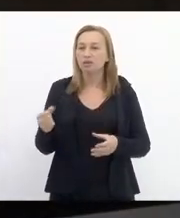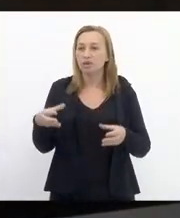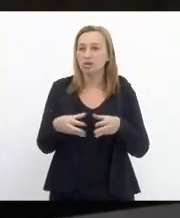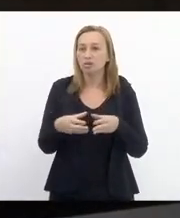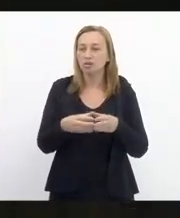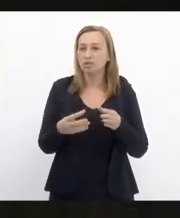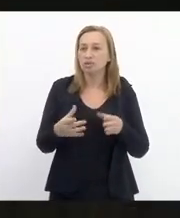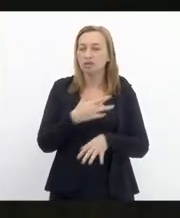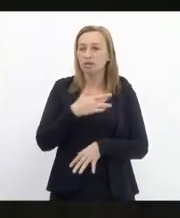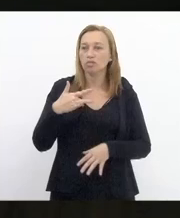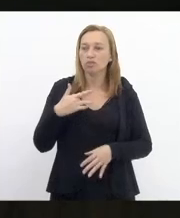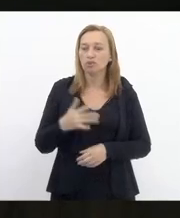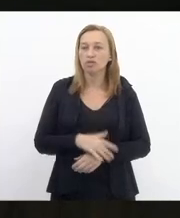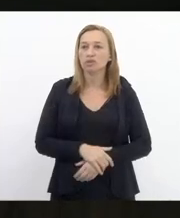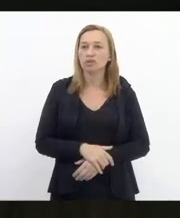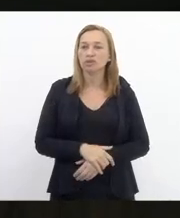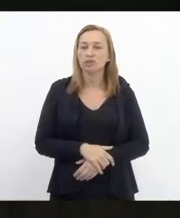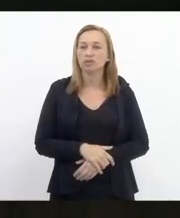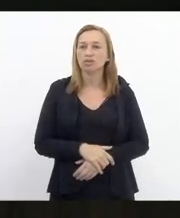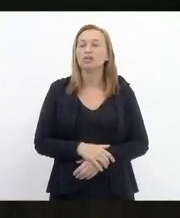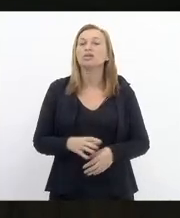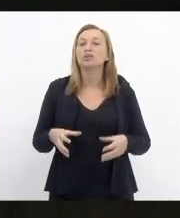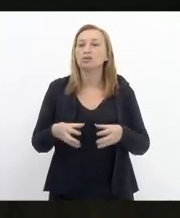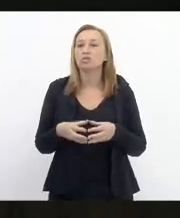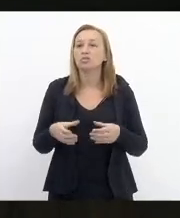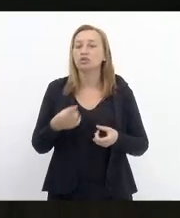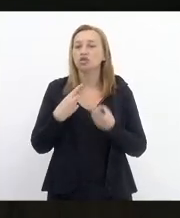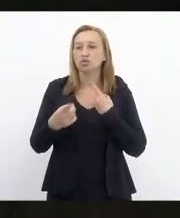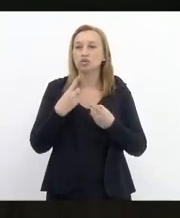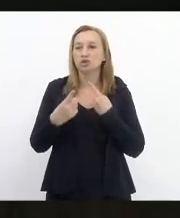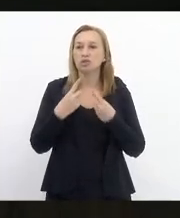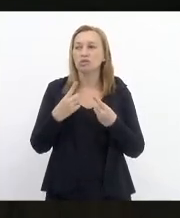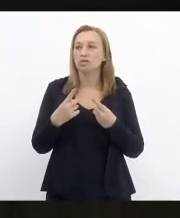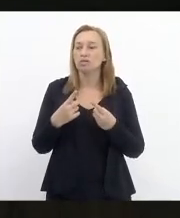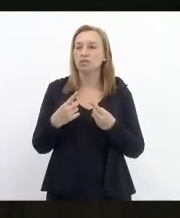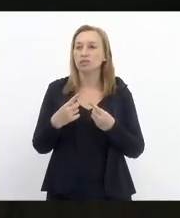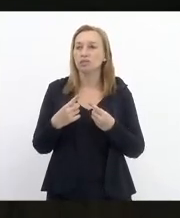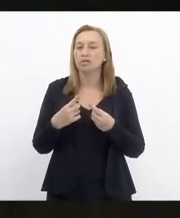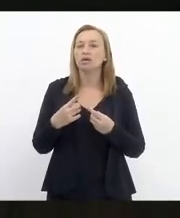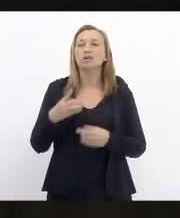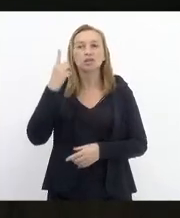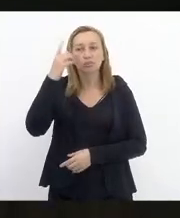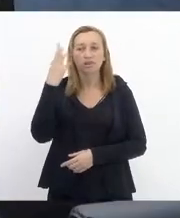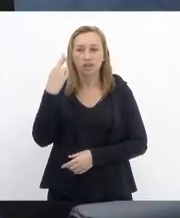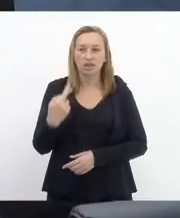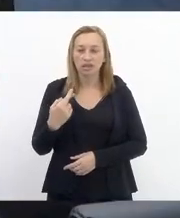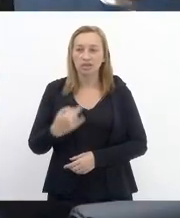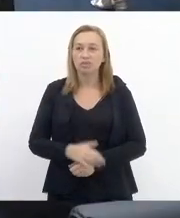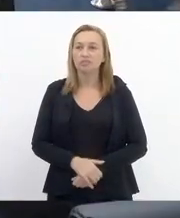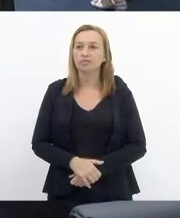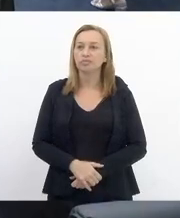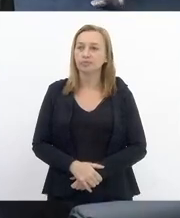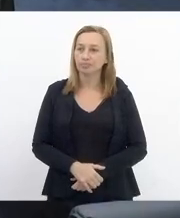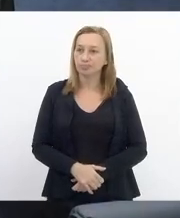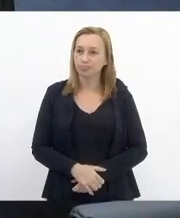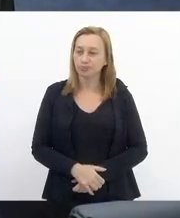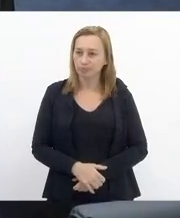Saúde. Os pareceres emitidos em discussão, para discutir, deputada Renata Souza.